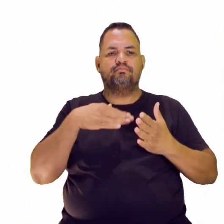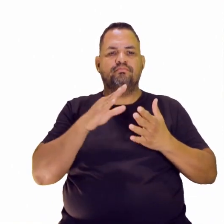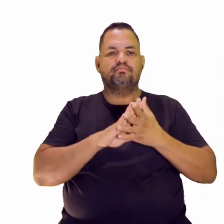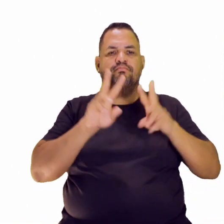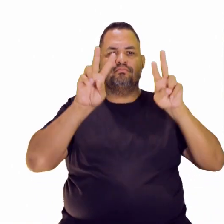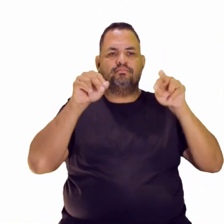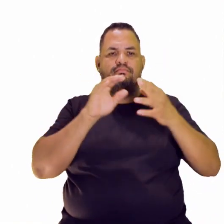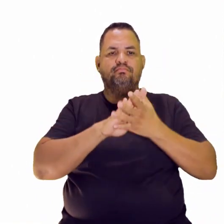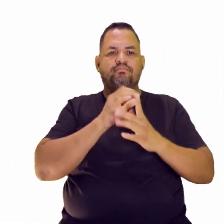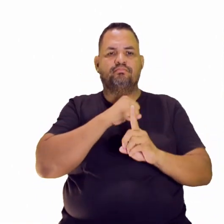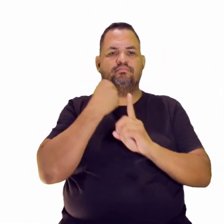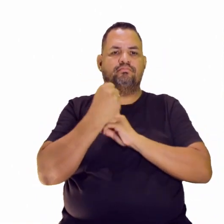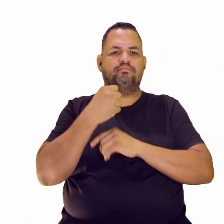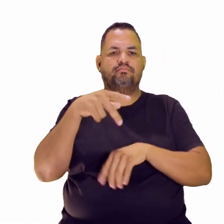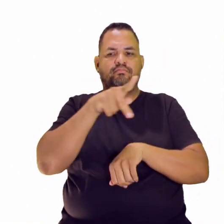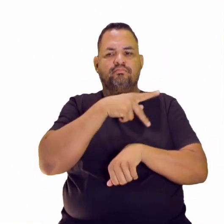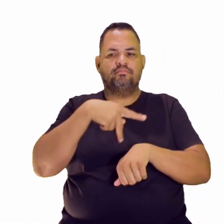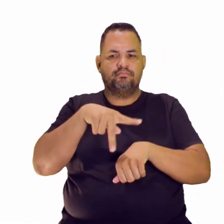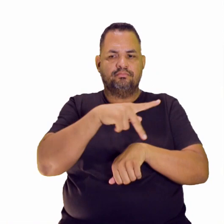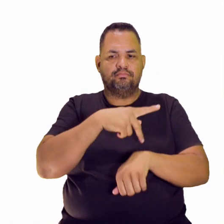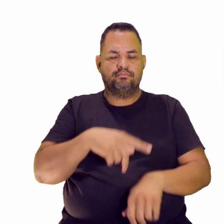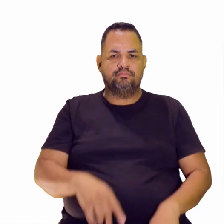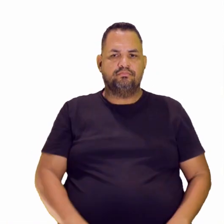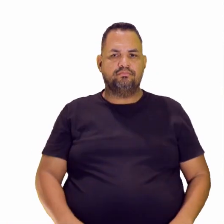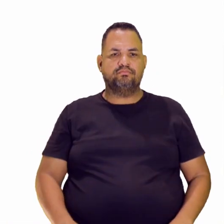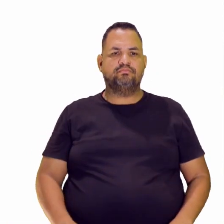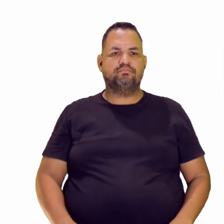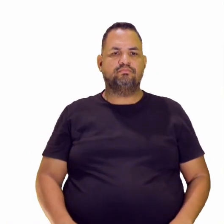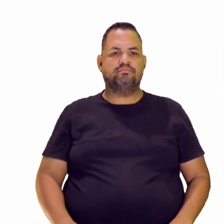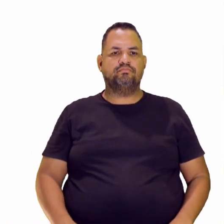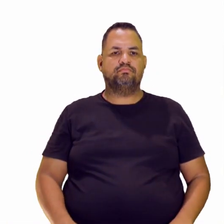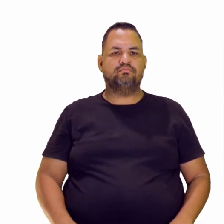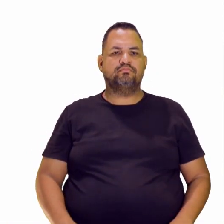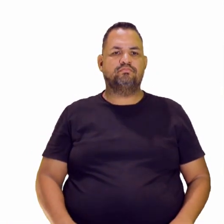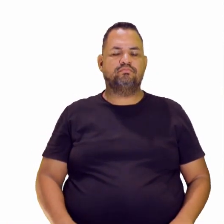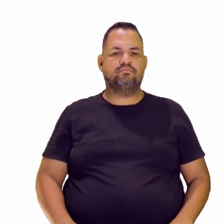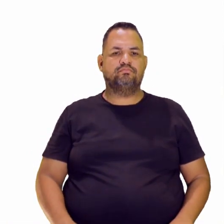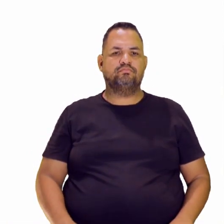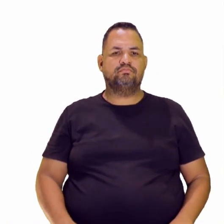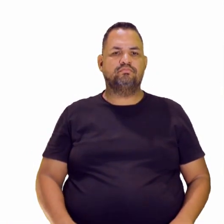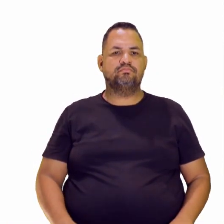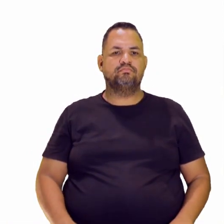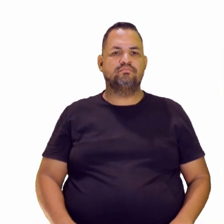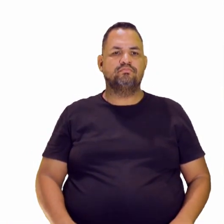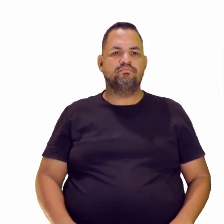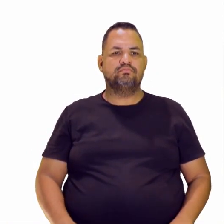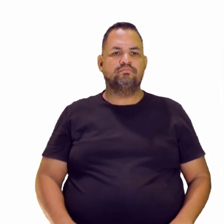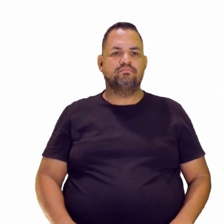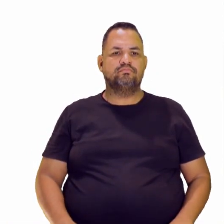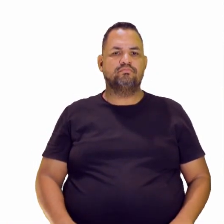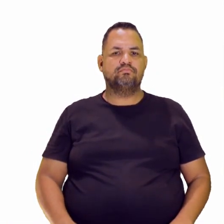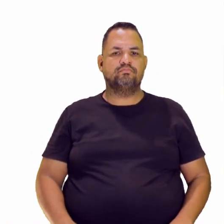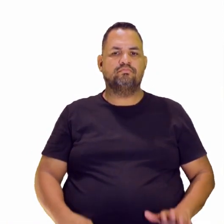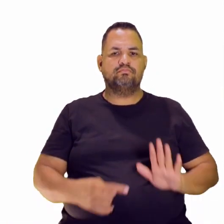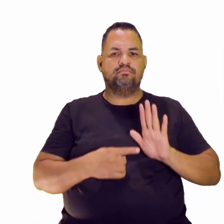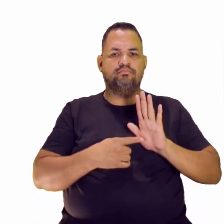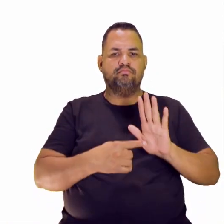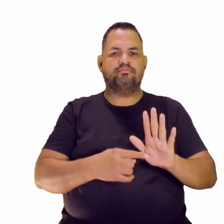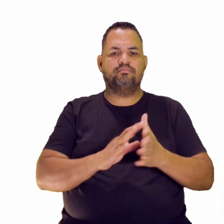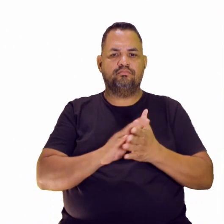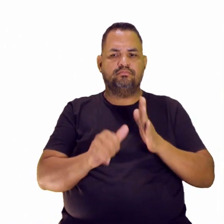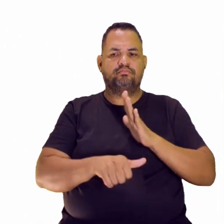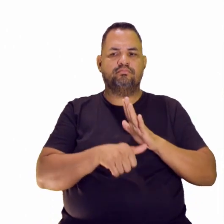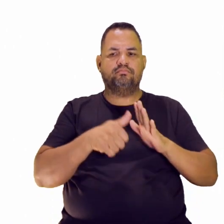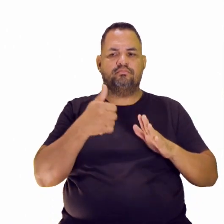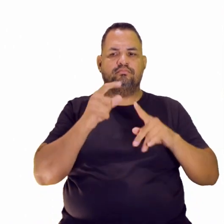temática social, de temática social no Brasil. Está falando aí que ela foi a primeira